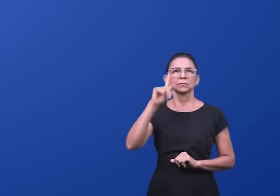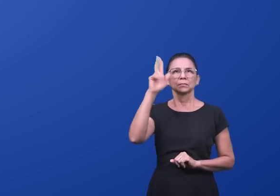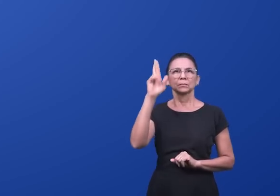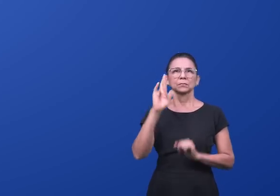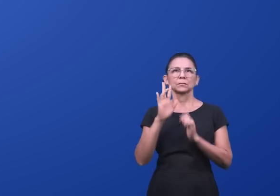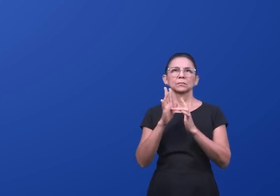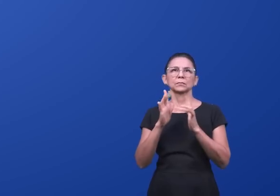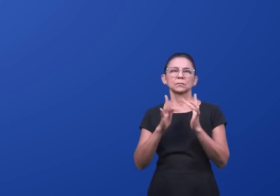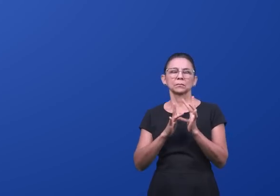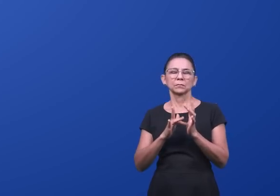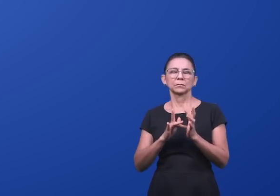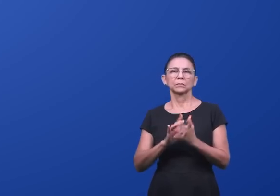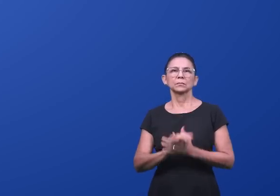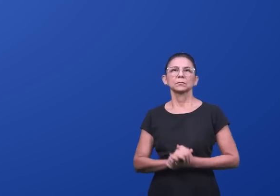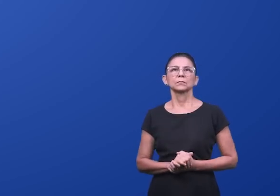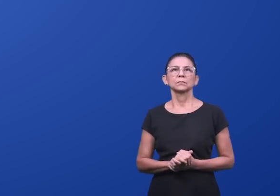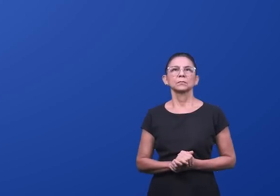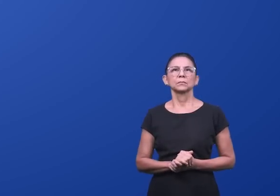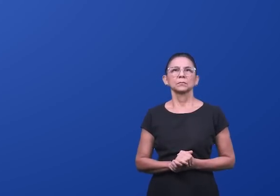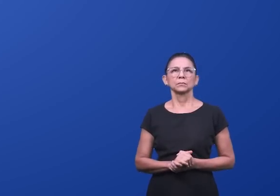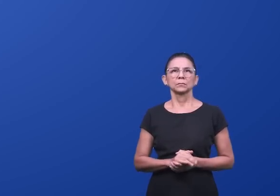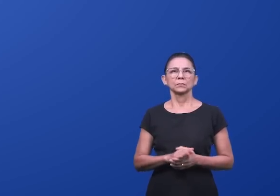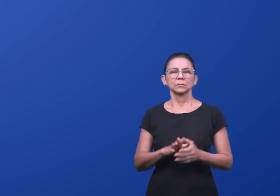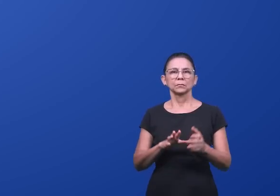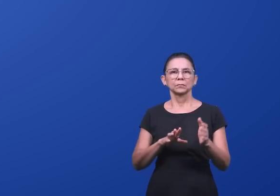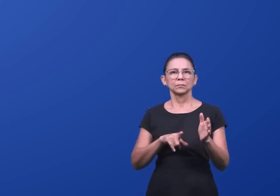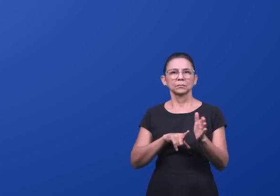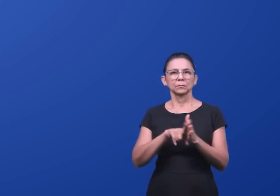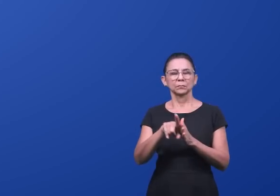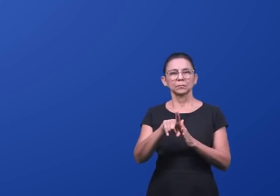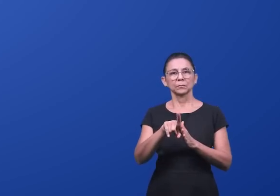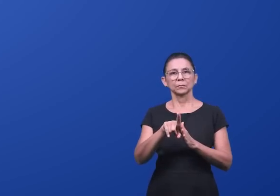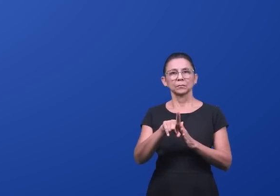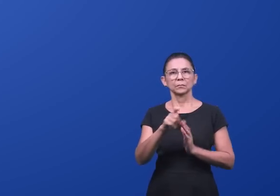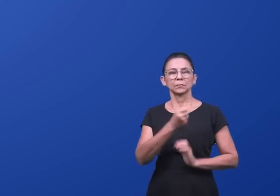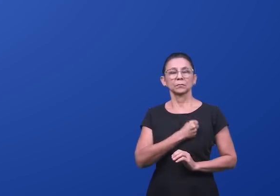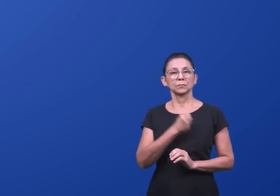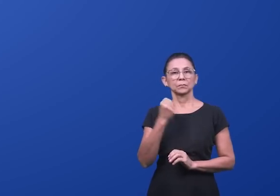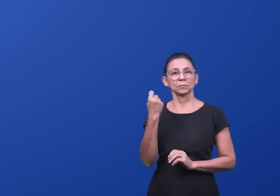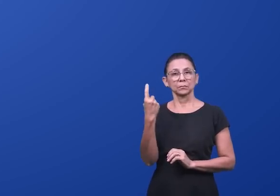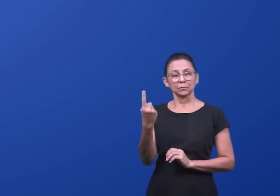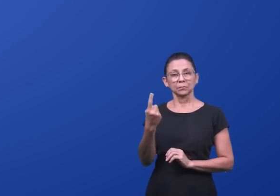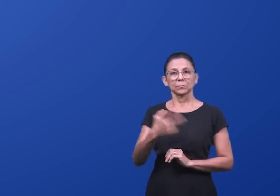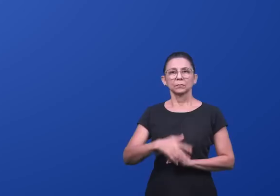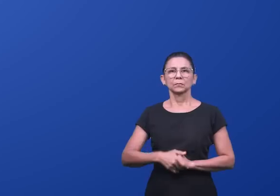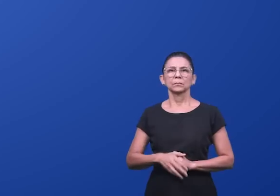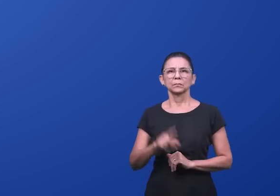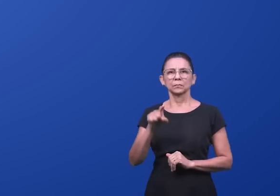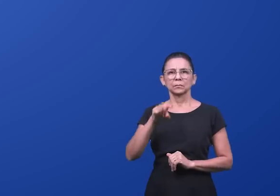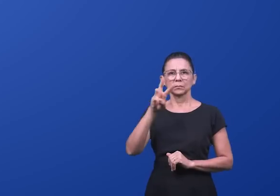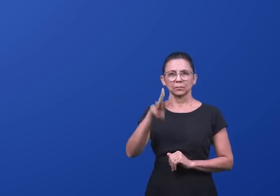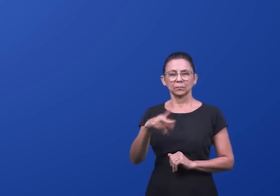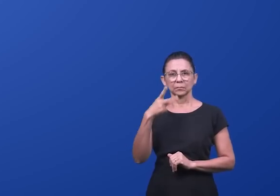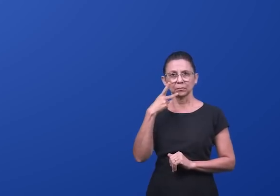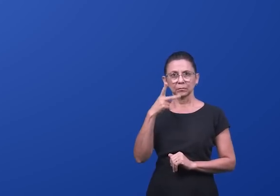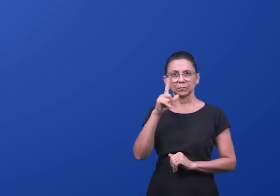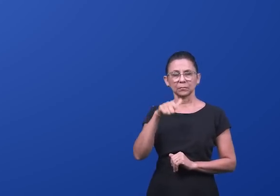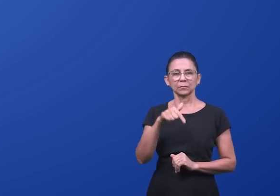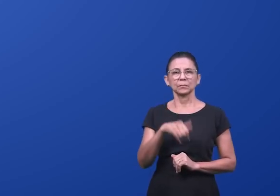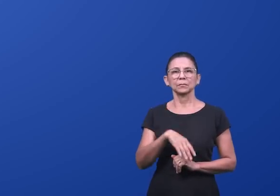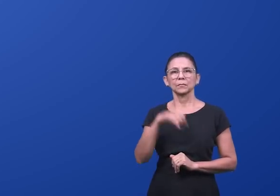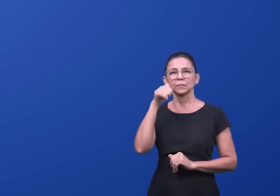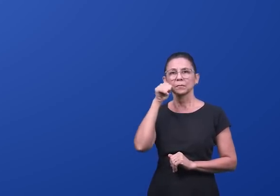Jesus, irmãos. Respondendo à pergunta de número 1, quem está falando é a noiva. Vemos